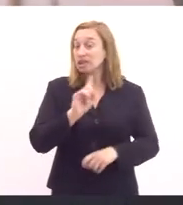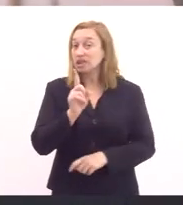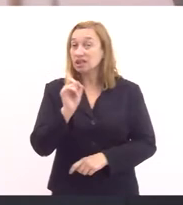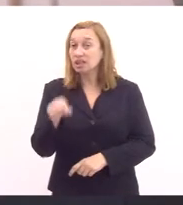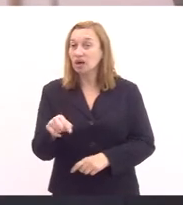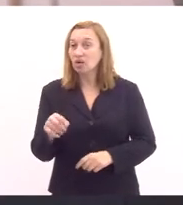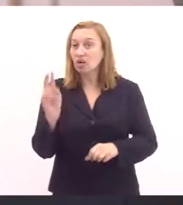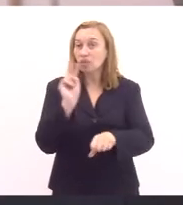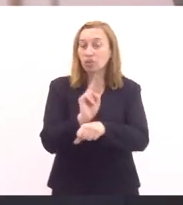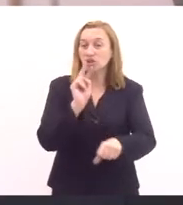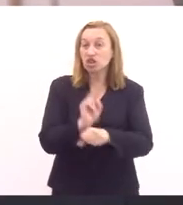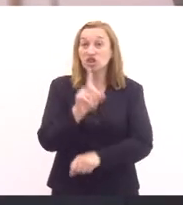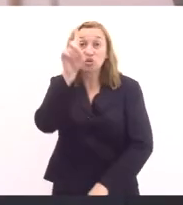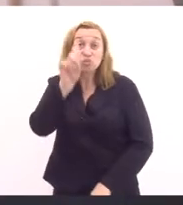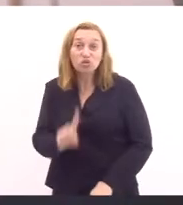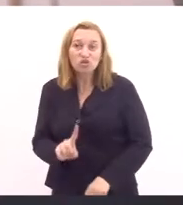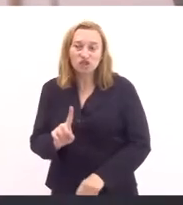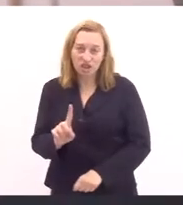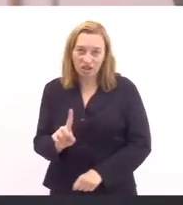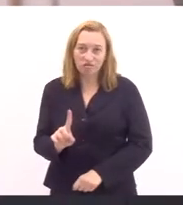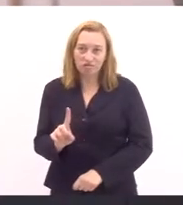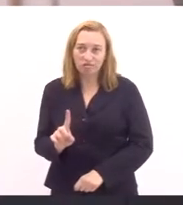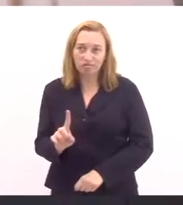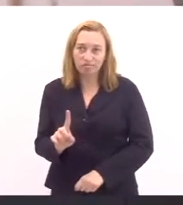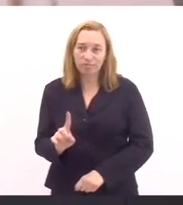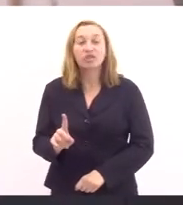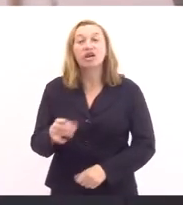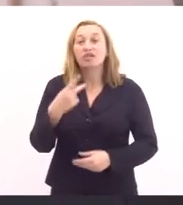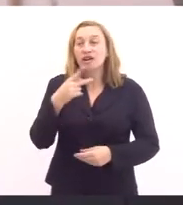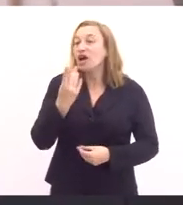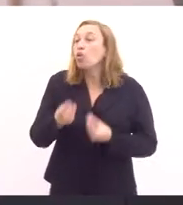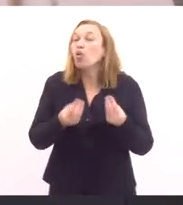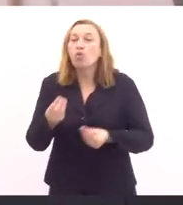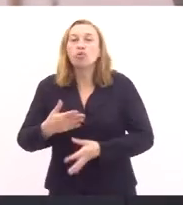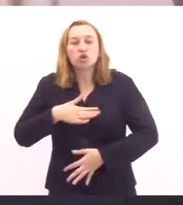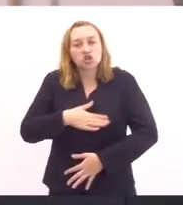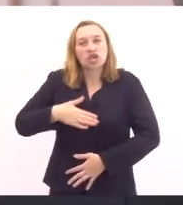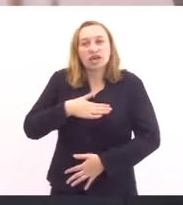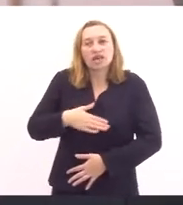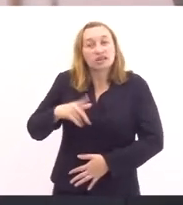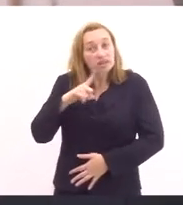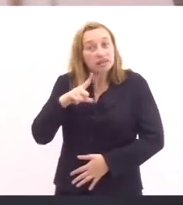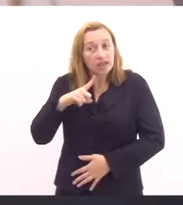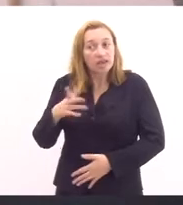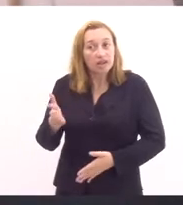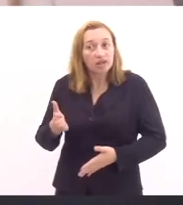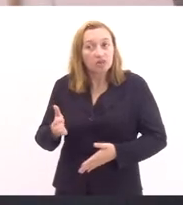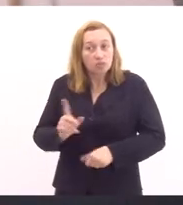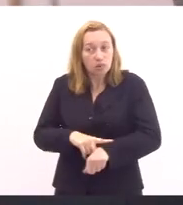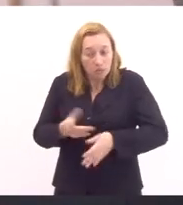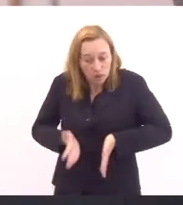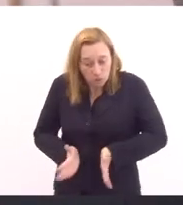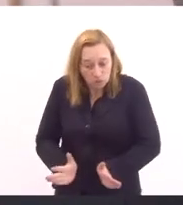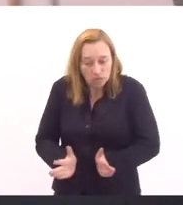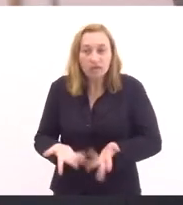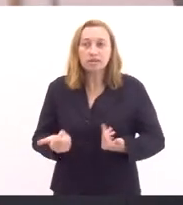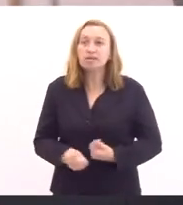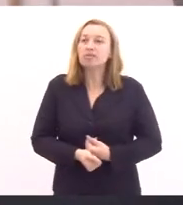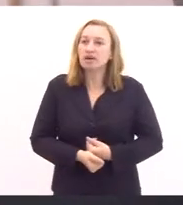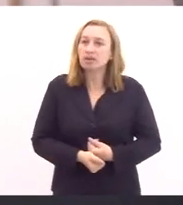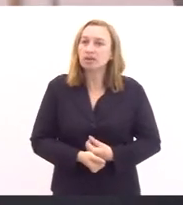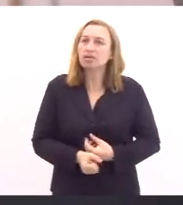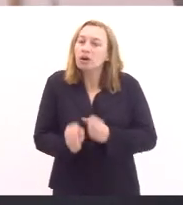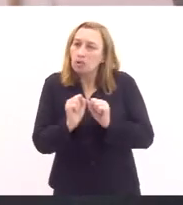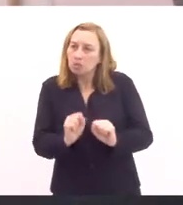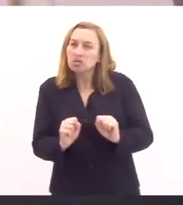proteger os seus direitos de autodeterminação dos e como gostaria de ter o seu parto na sempre de obviamente